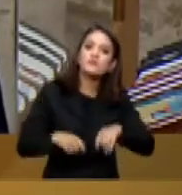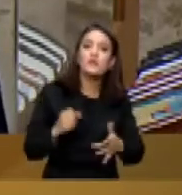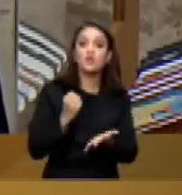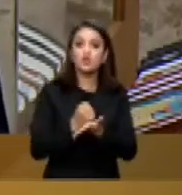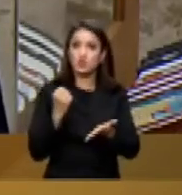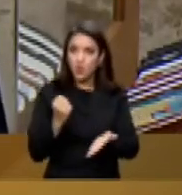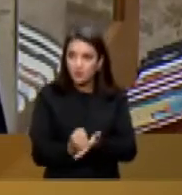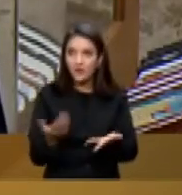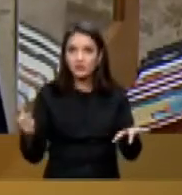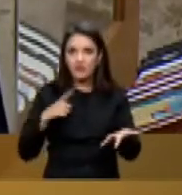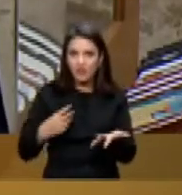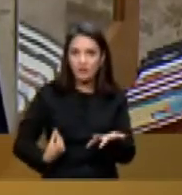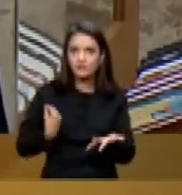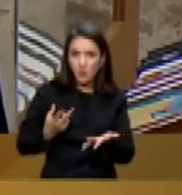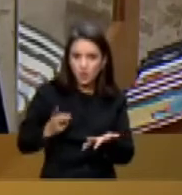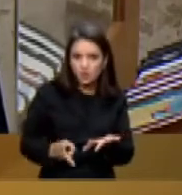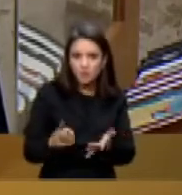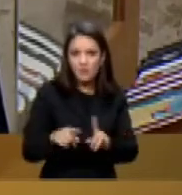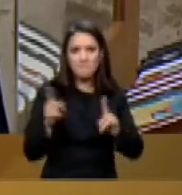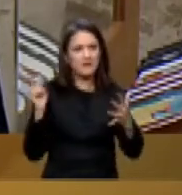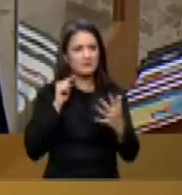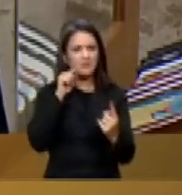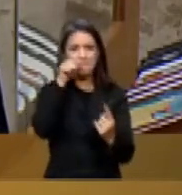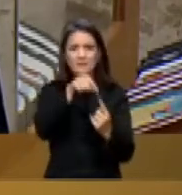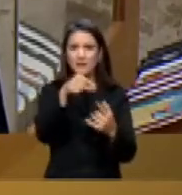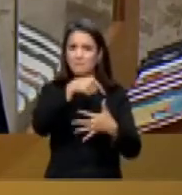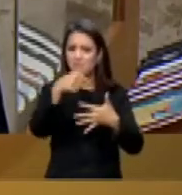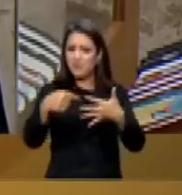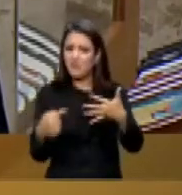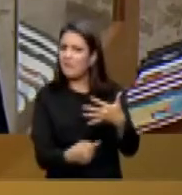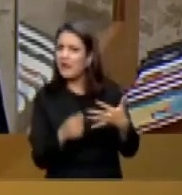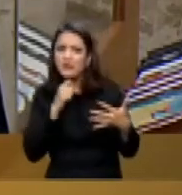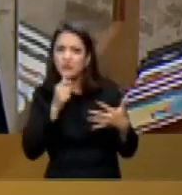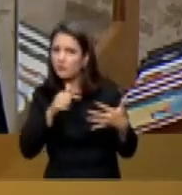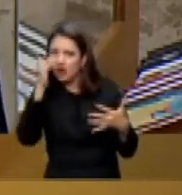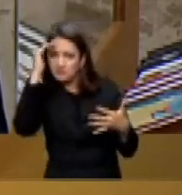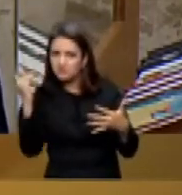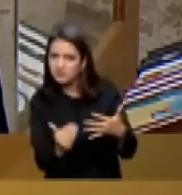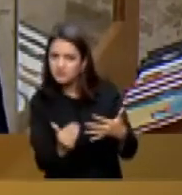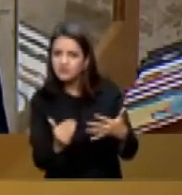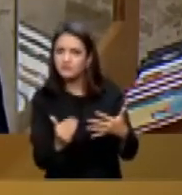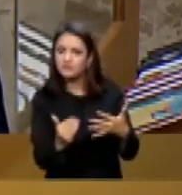em vigor, que não tenham as metas de universalização